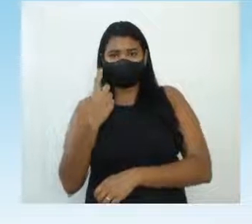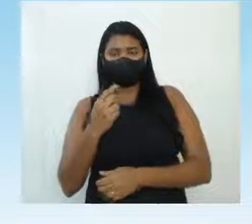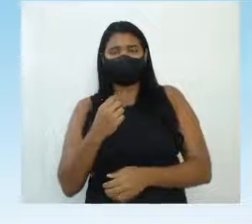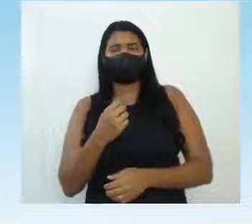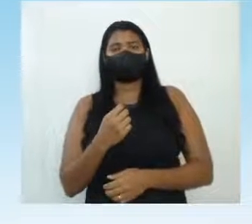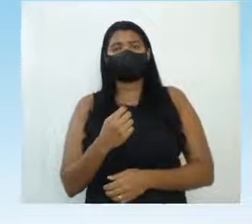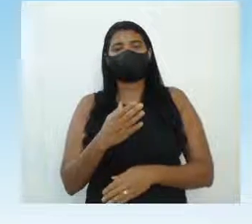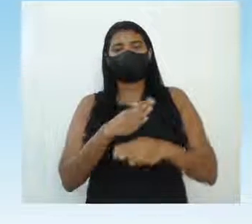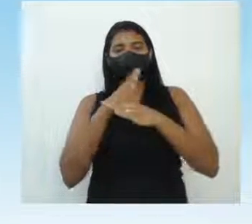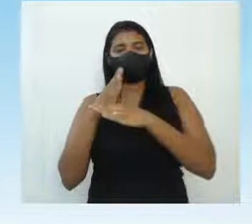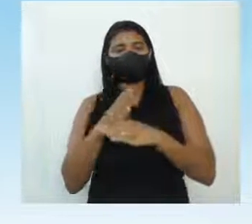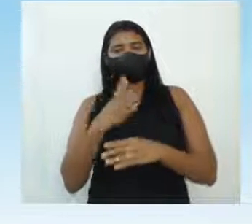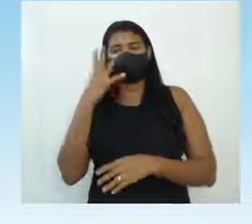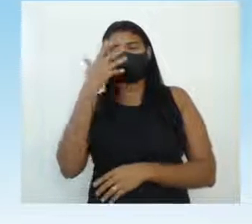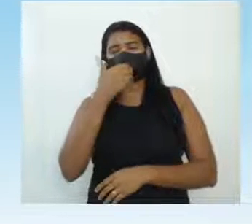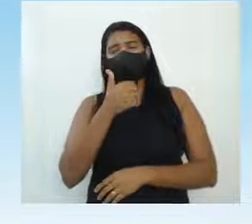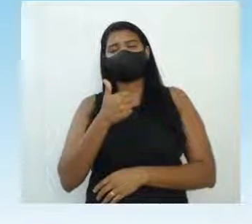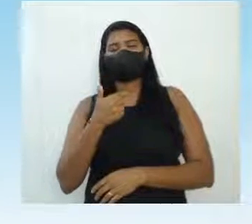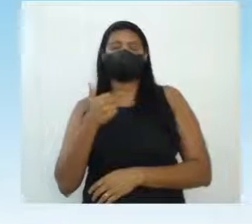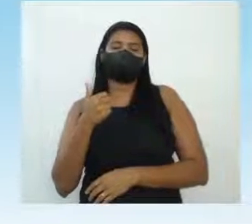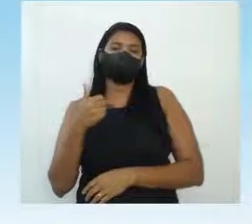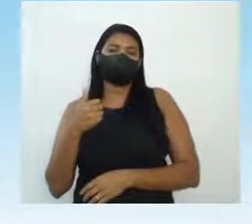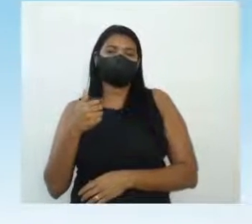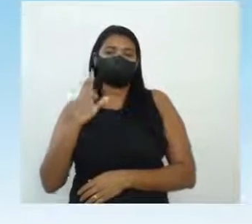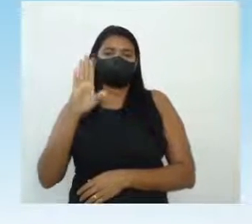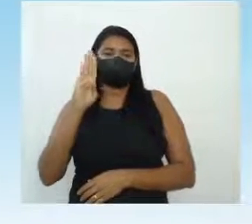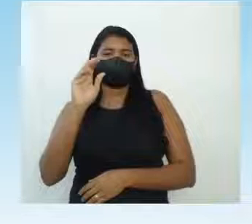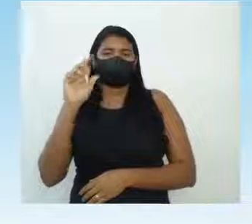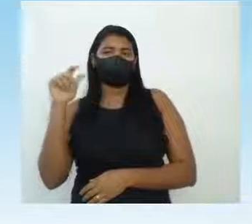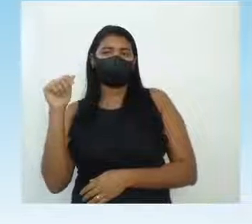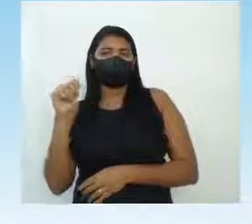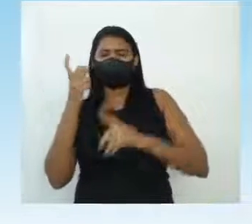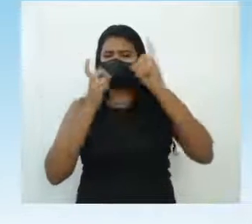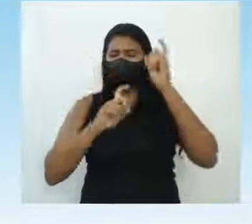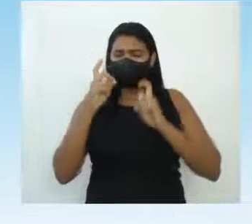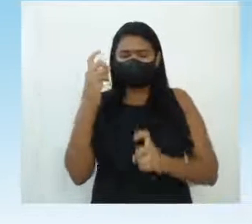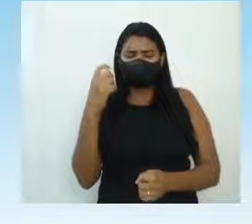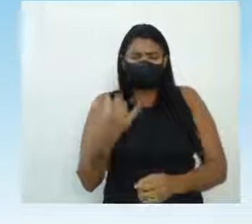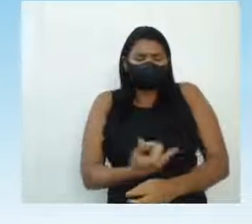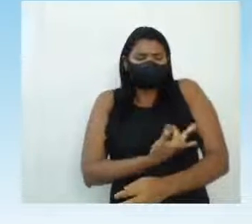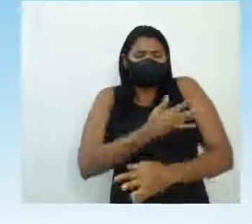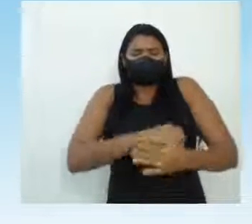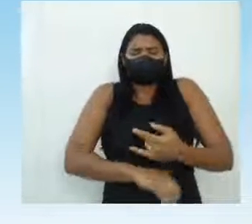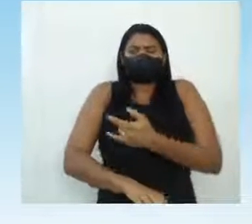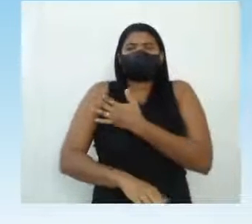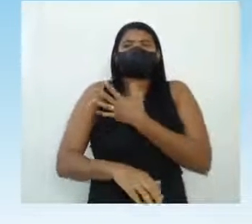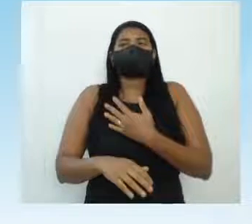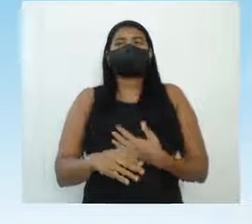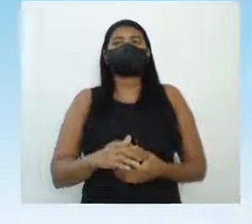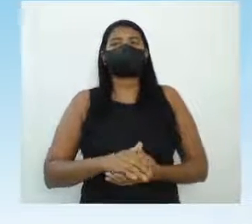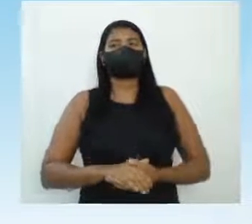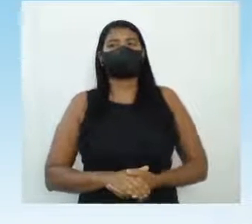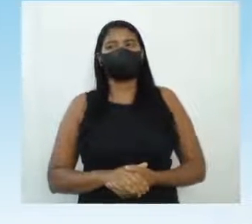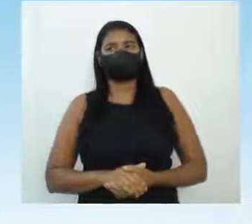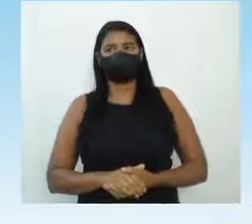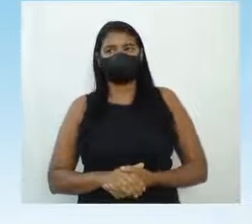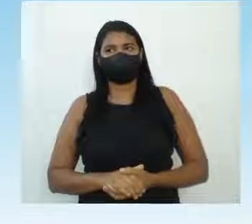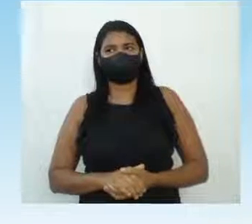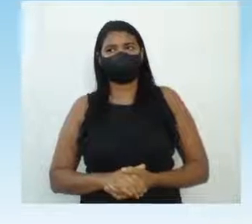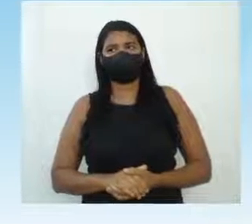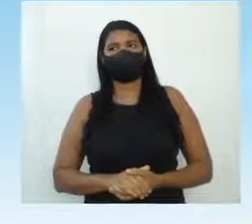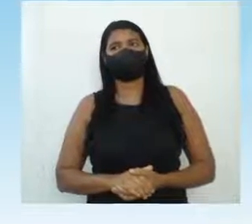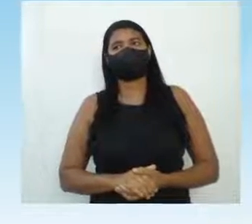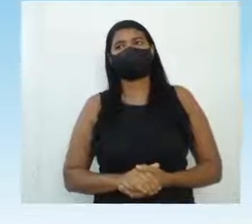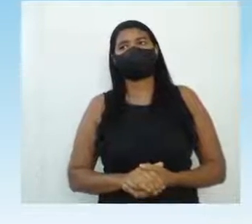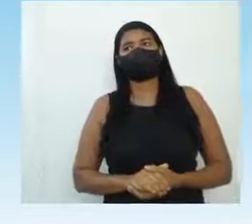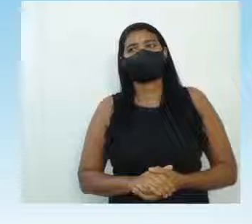de ser o balé clássico, a gente acha que não tem expressividade, tem demais, gente. Muito legal, né? Além